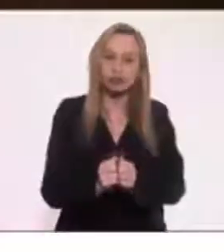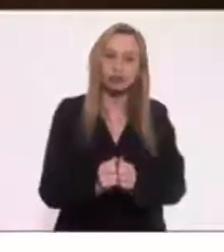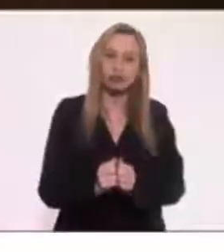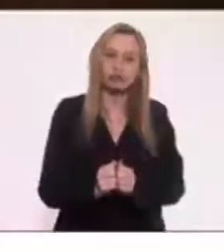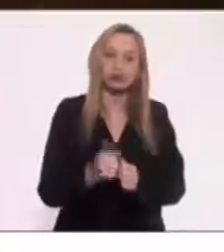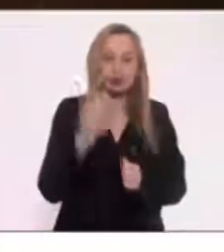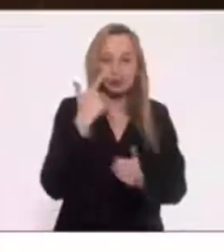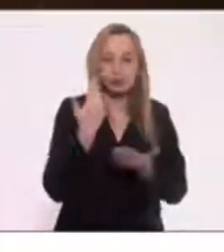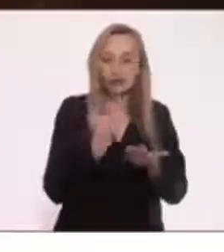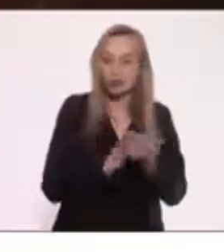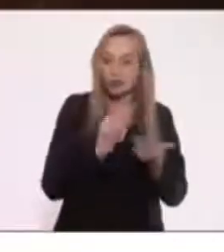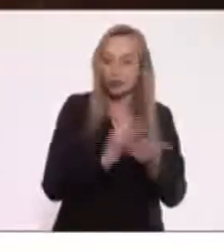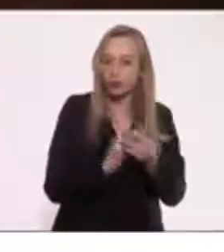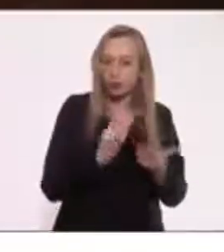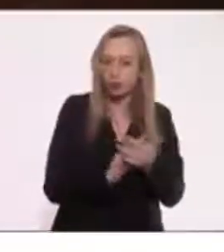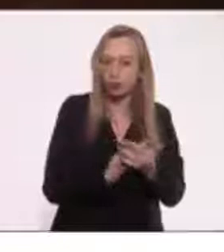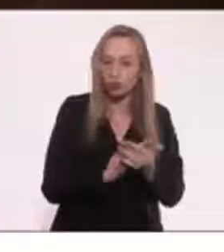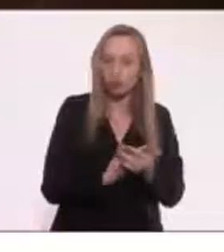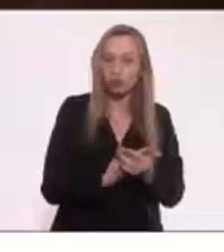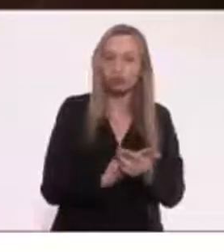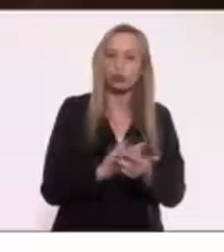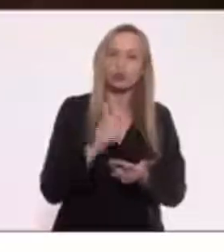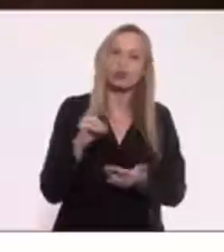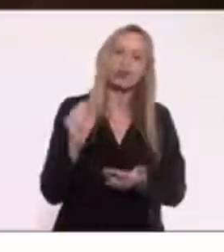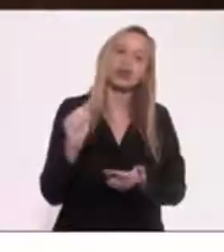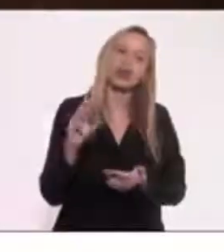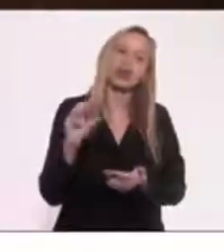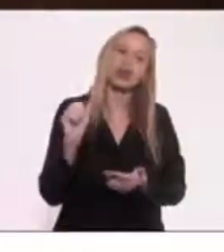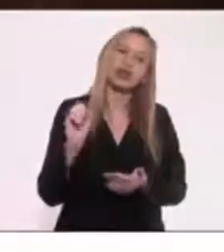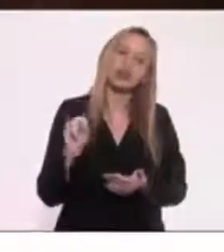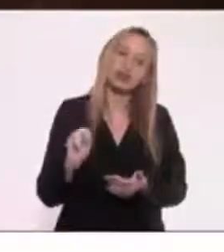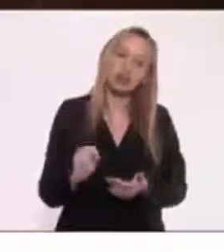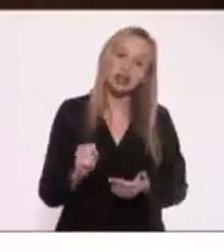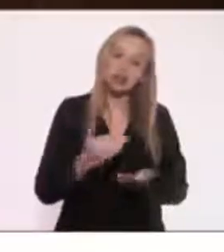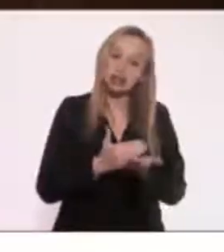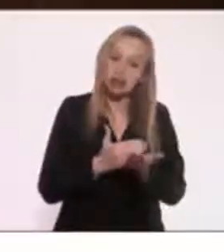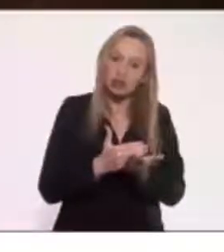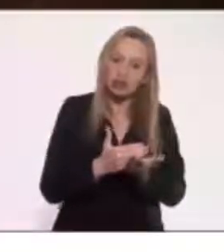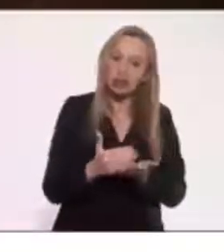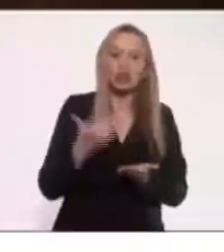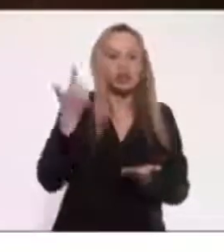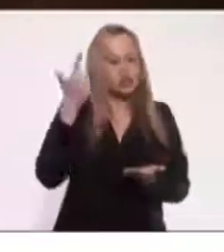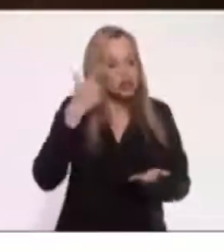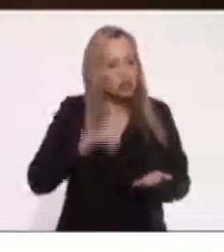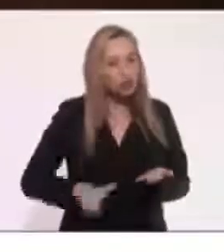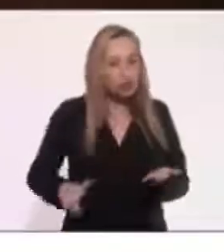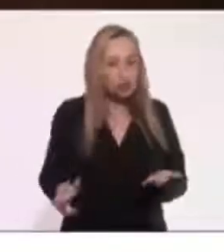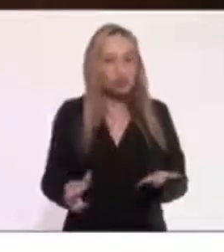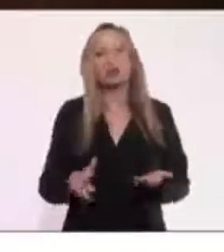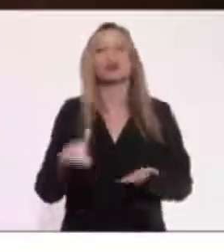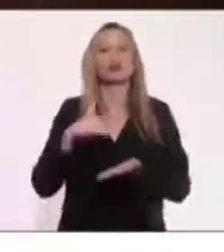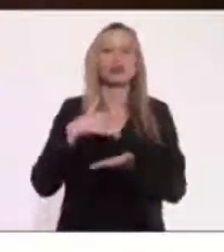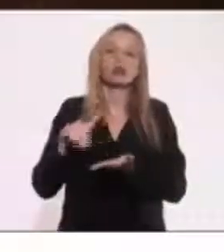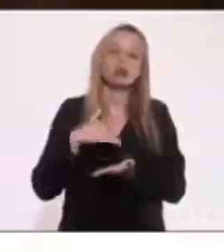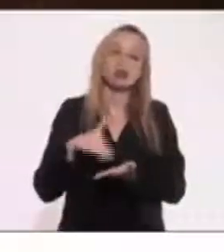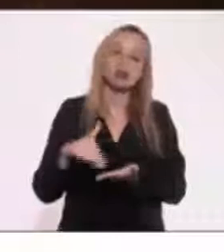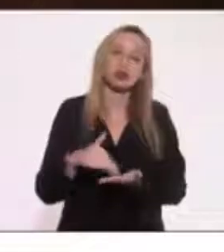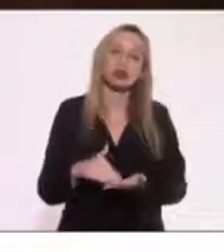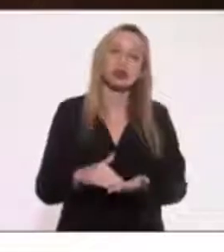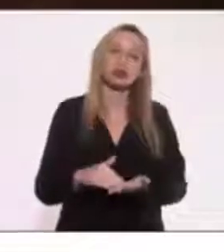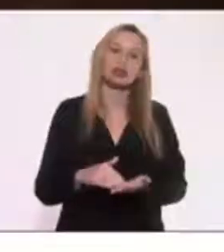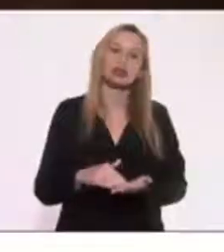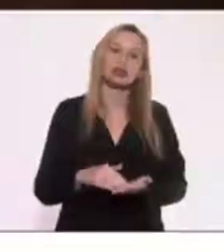promover o estudo, trazer conosco o estudo de vacância, iniciar mais uma vez as tratativas com a secretaria, e nós